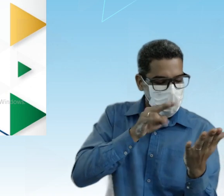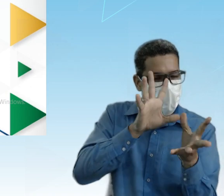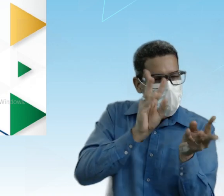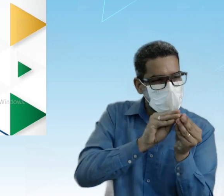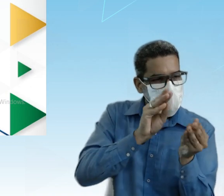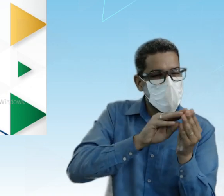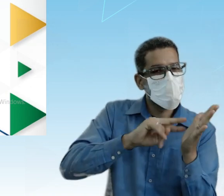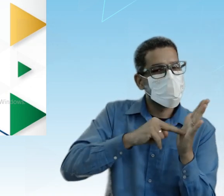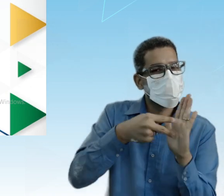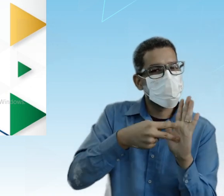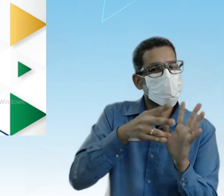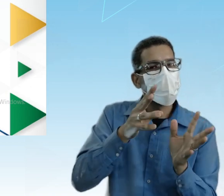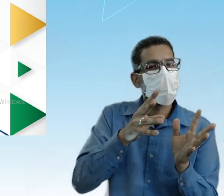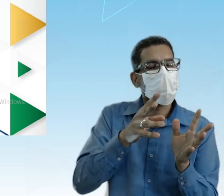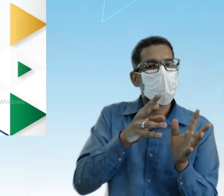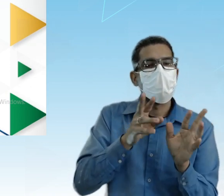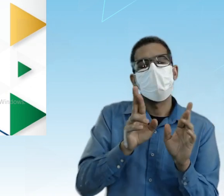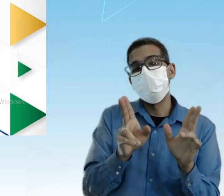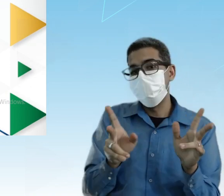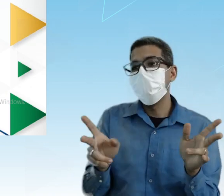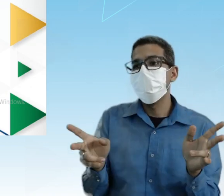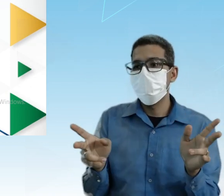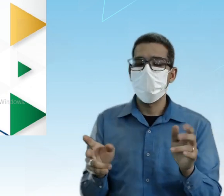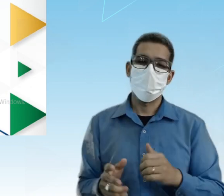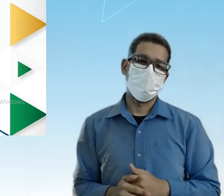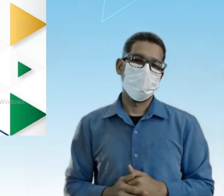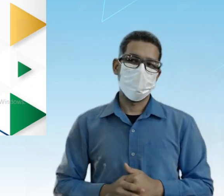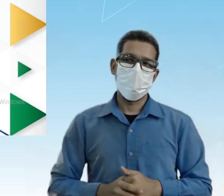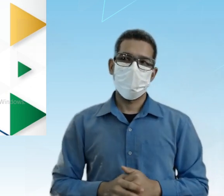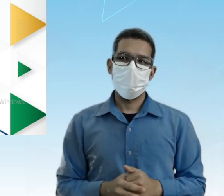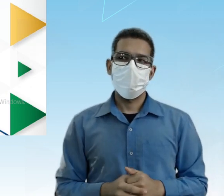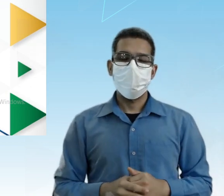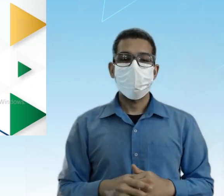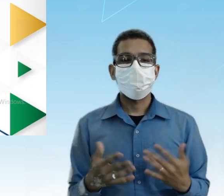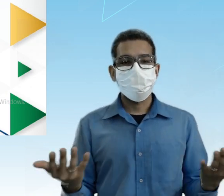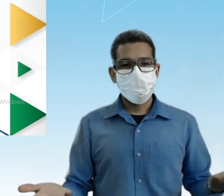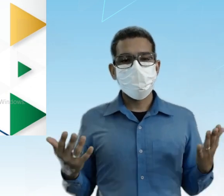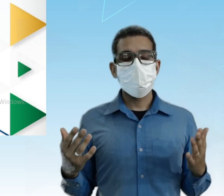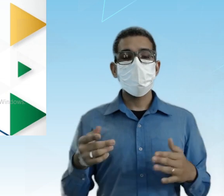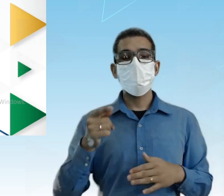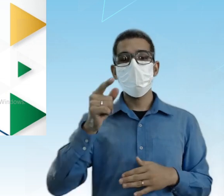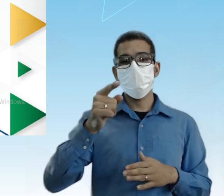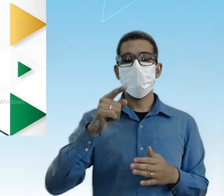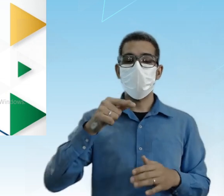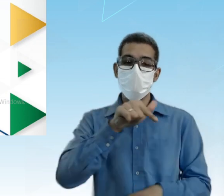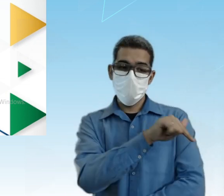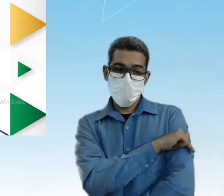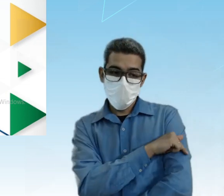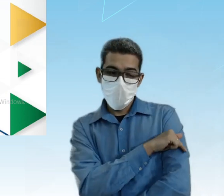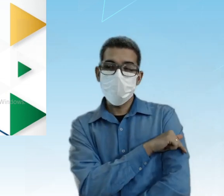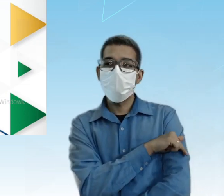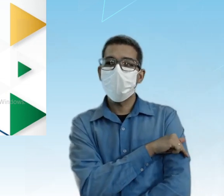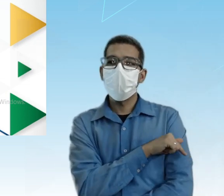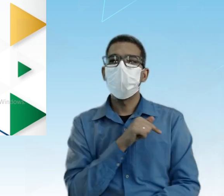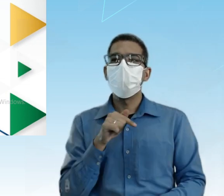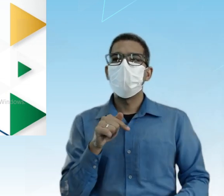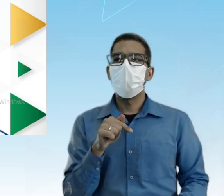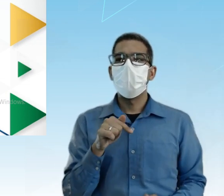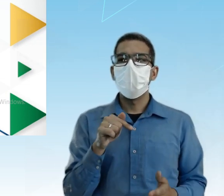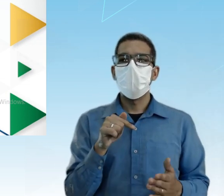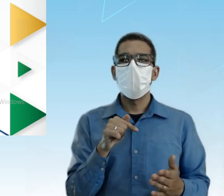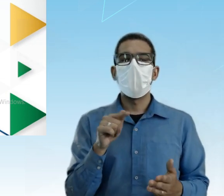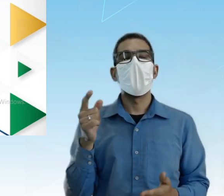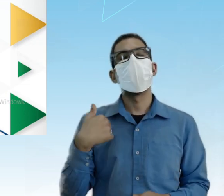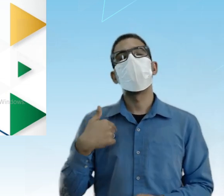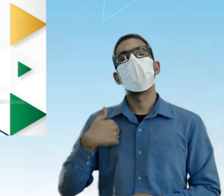e você contar bem é outra coisa, meus amores. Por isso que é muito importante você de 7º ano, nada de saber eu